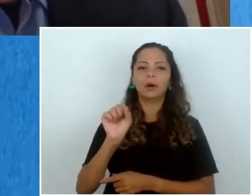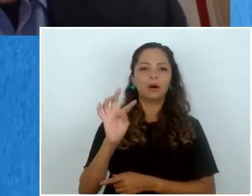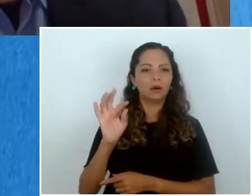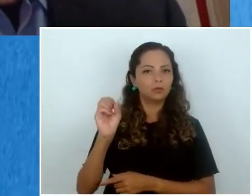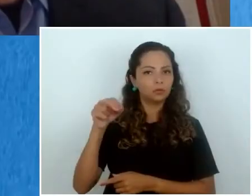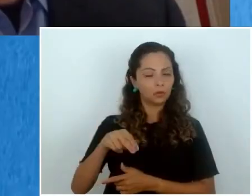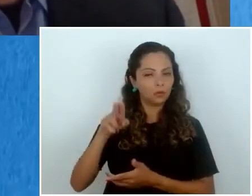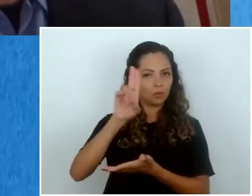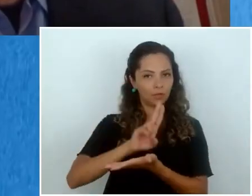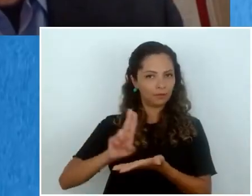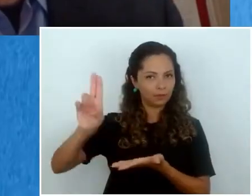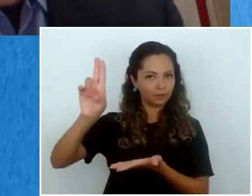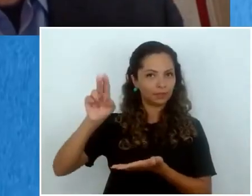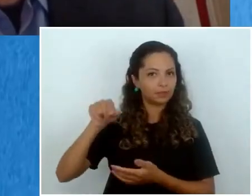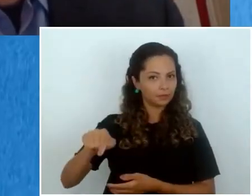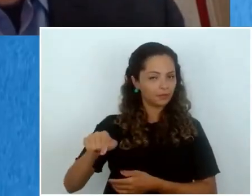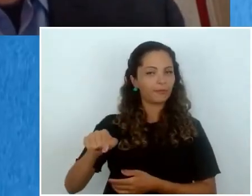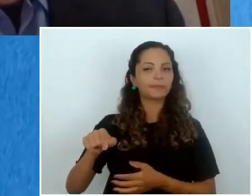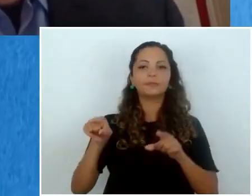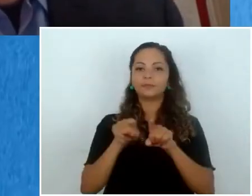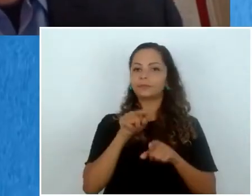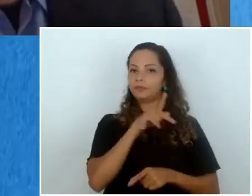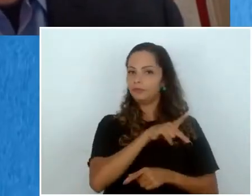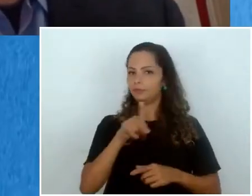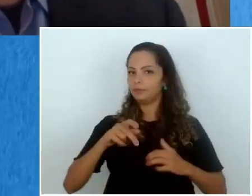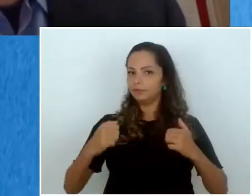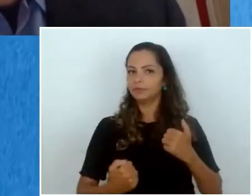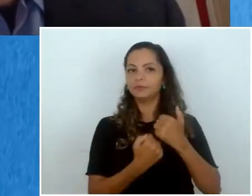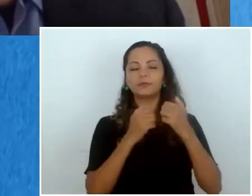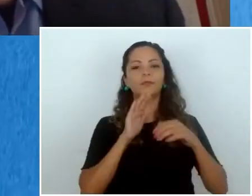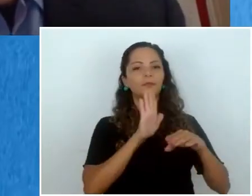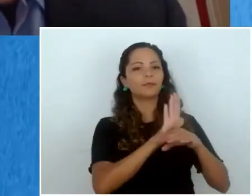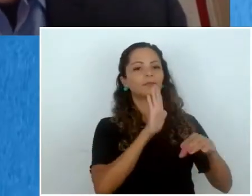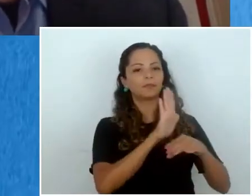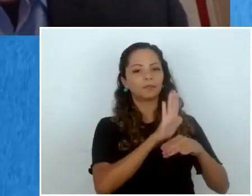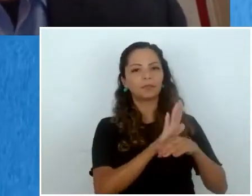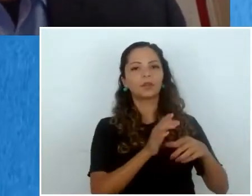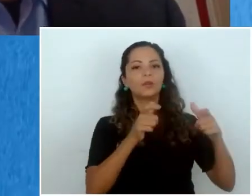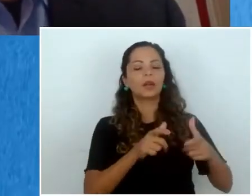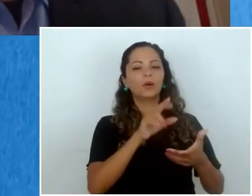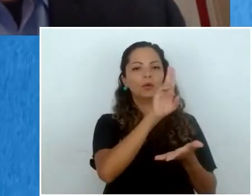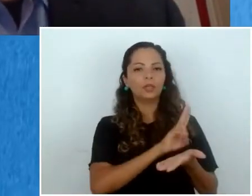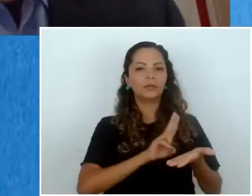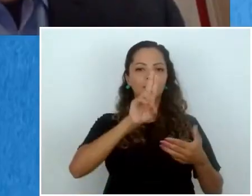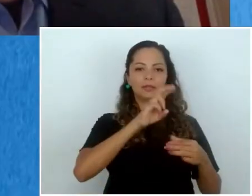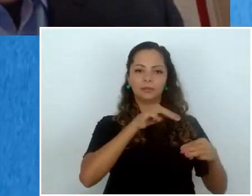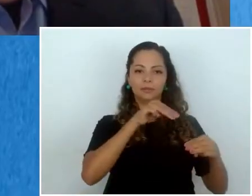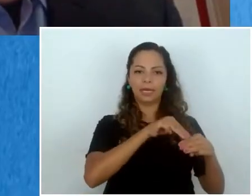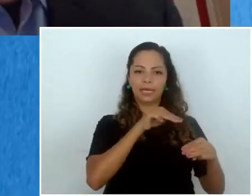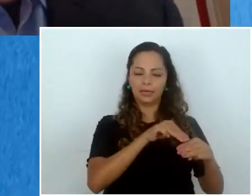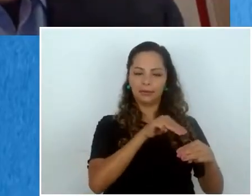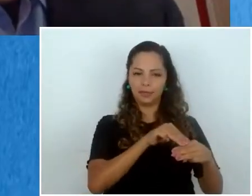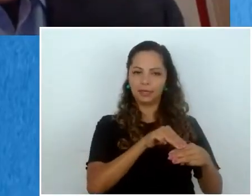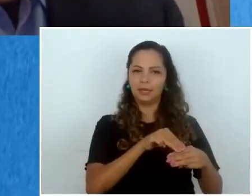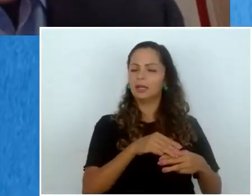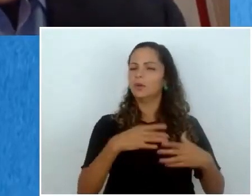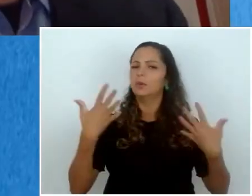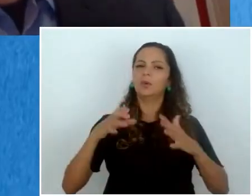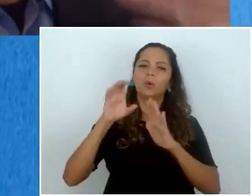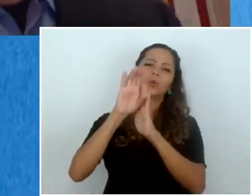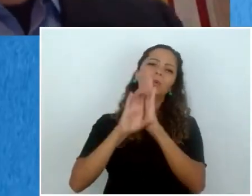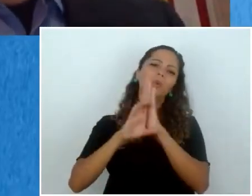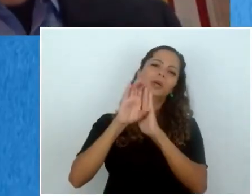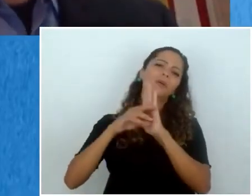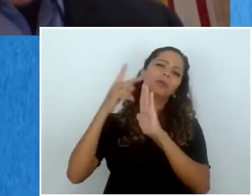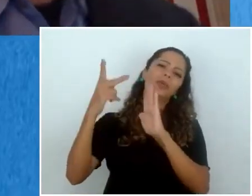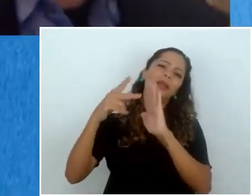fera. Professor assistente do departamento de neurologia da Universidade de Miami. O currículo dele é tão extenso aqui, gente, que eu vou falar para vocês